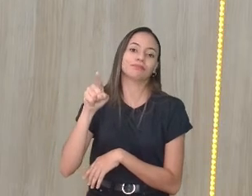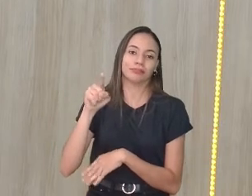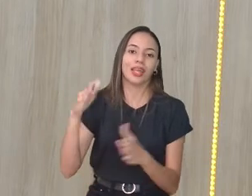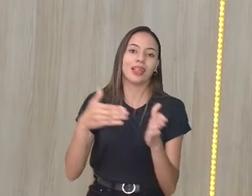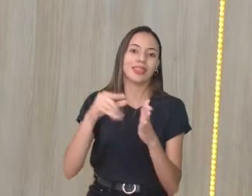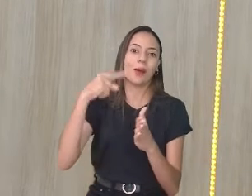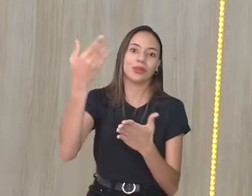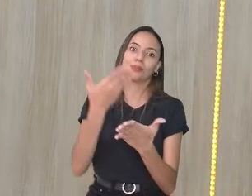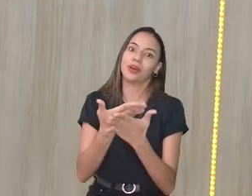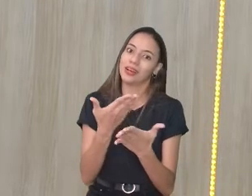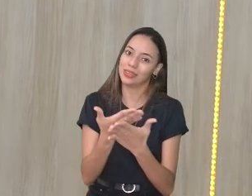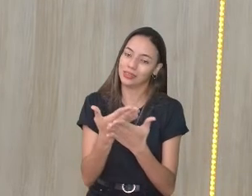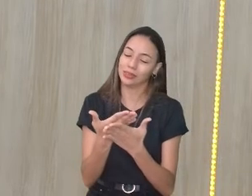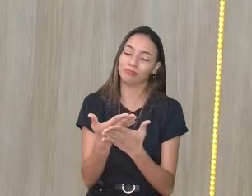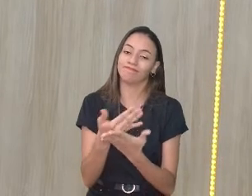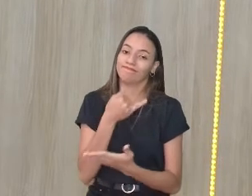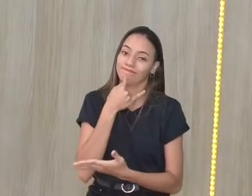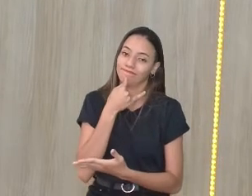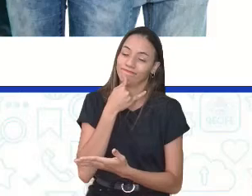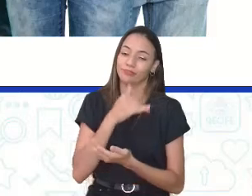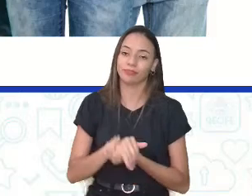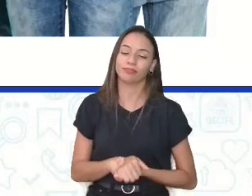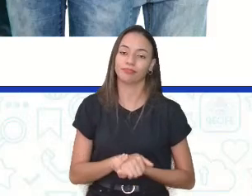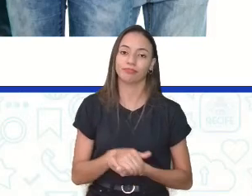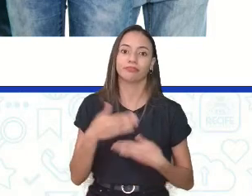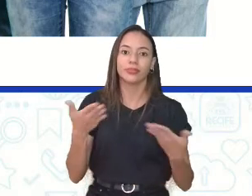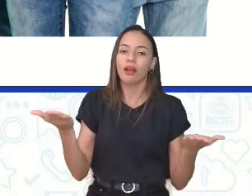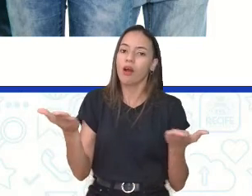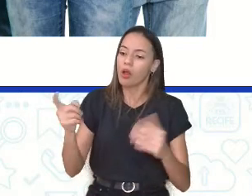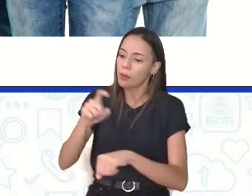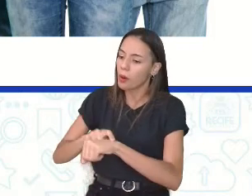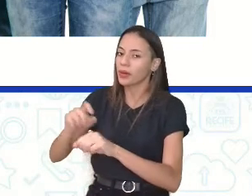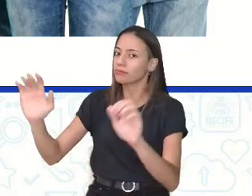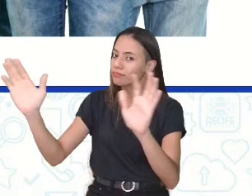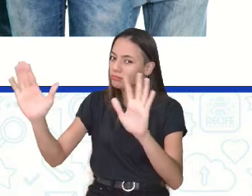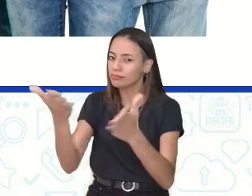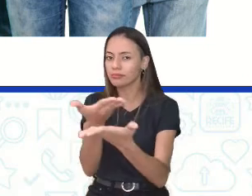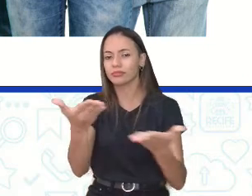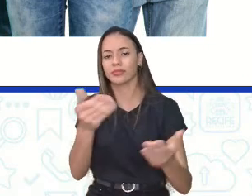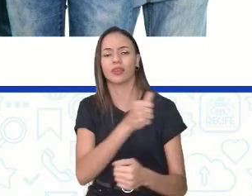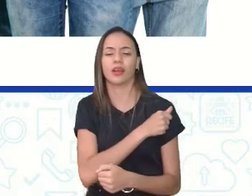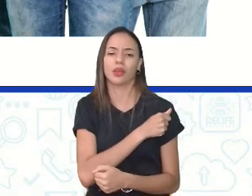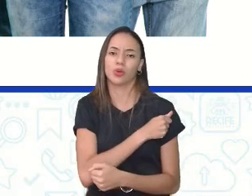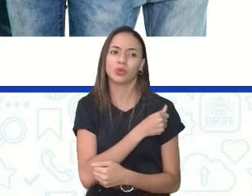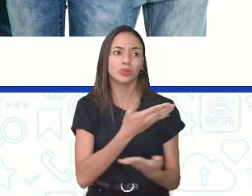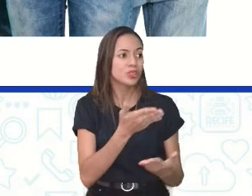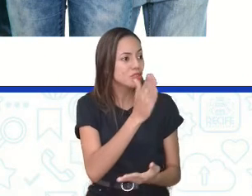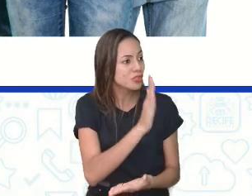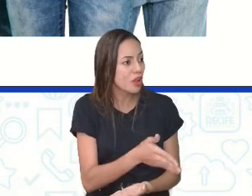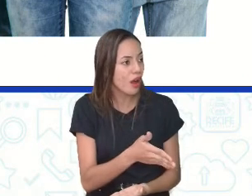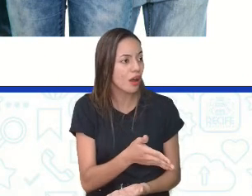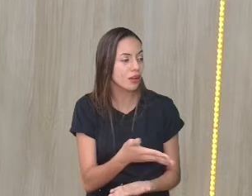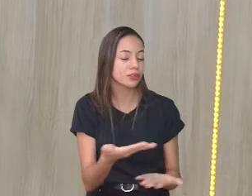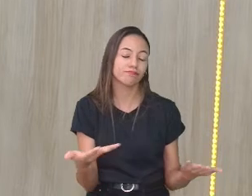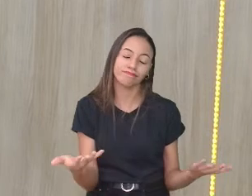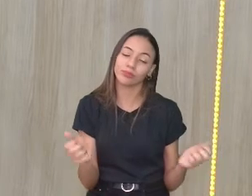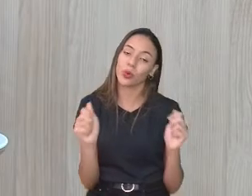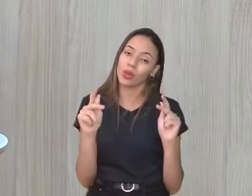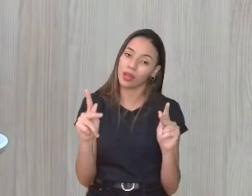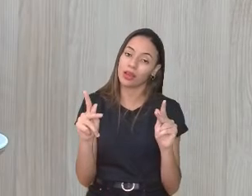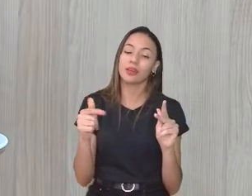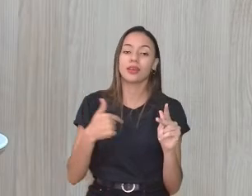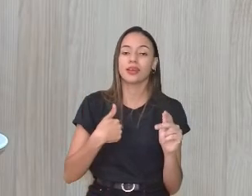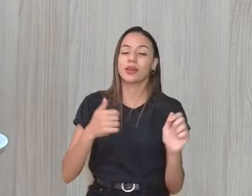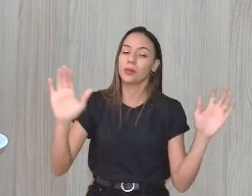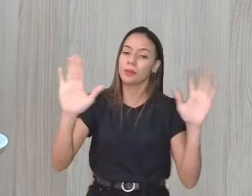tá certo? Então, olha só, professora, vamos nos despedir dos meninos, Mas já. né? Mas já. Tá bom, minha gente. Então,